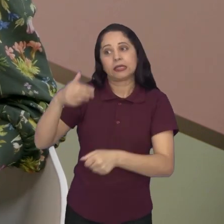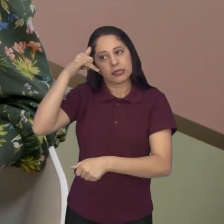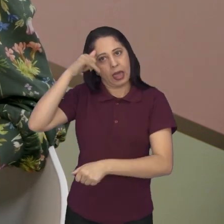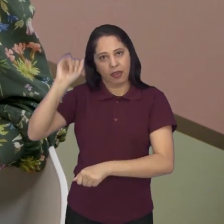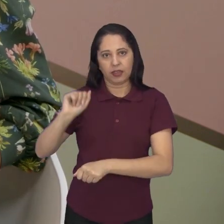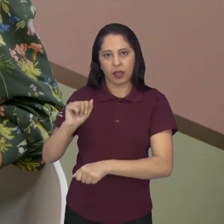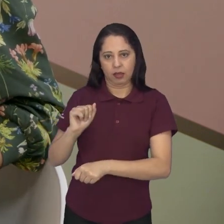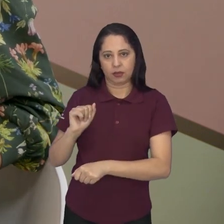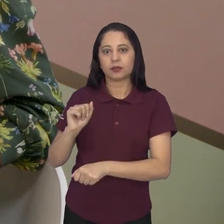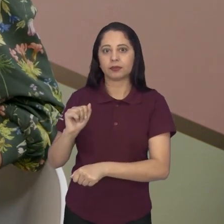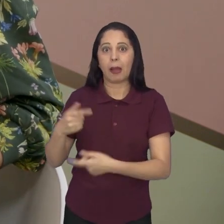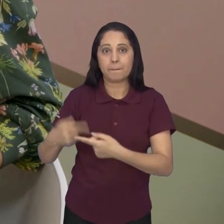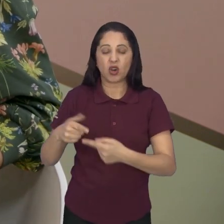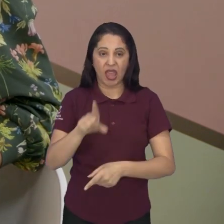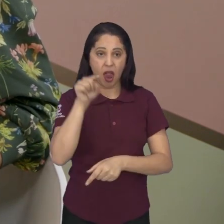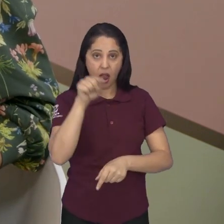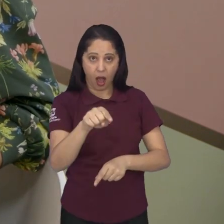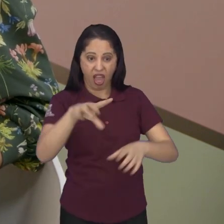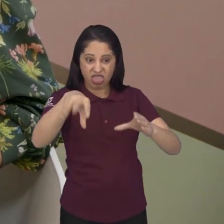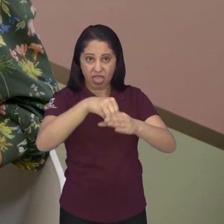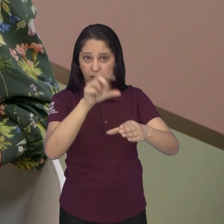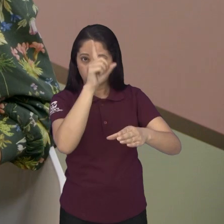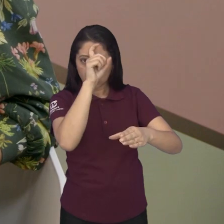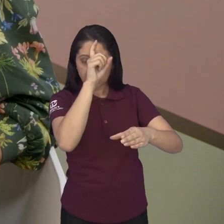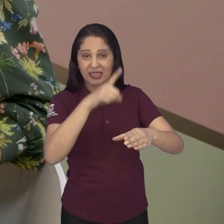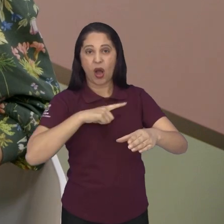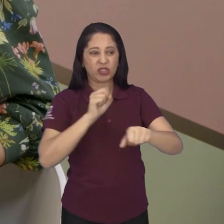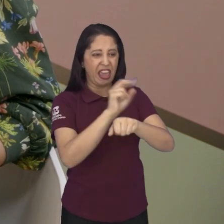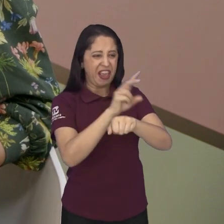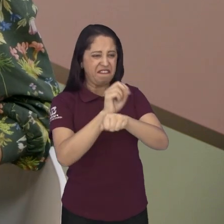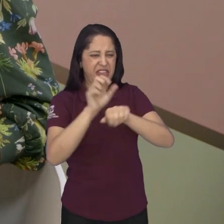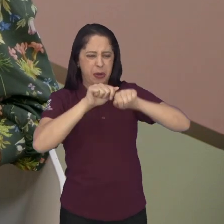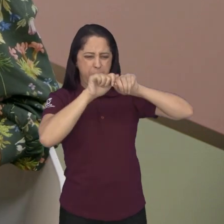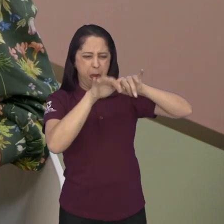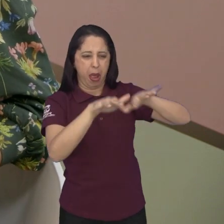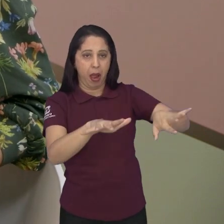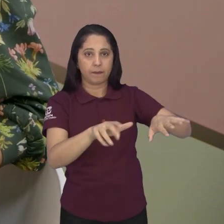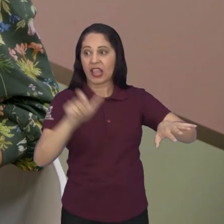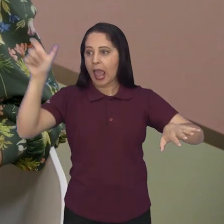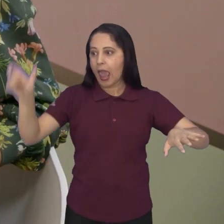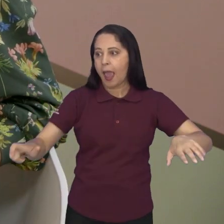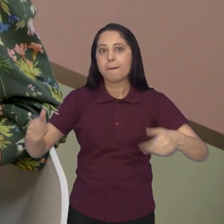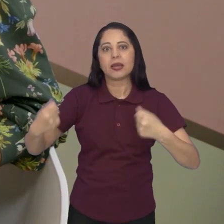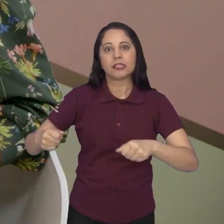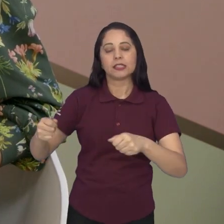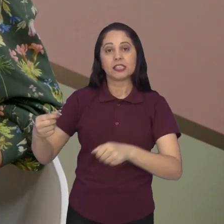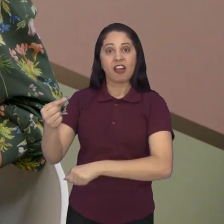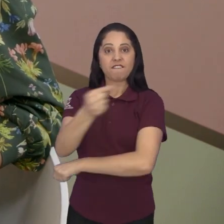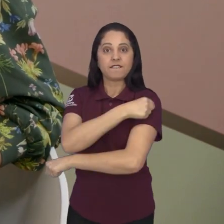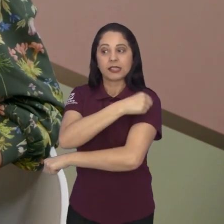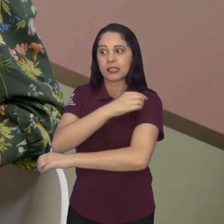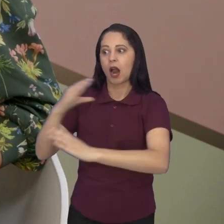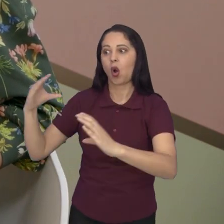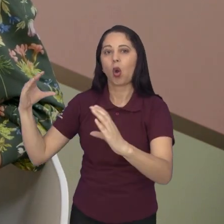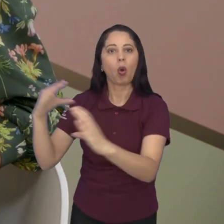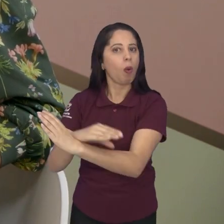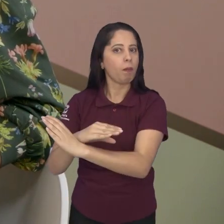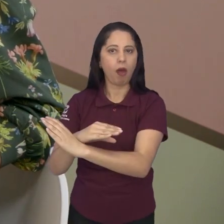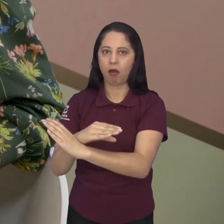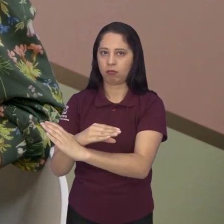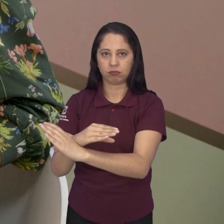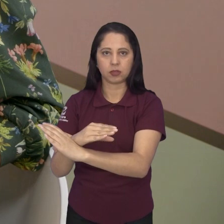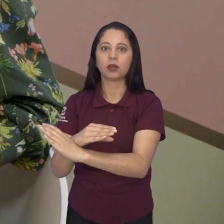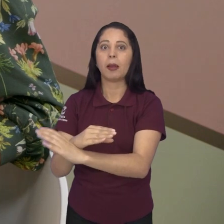quando precisa, né? Porque lá é fonte de contaminação. Sim. Então, a vacinação anual desses pacientes, então a gente sempre confere o